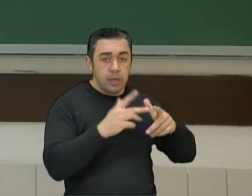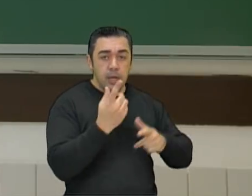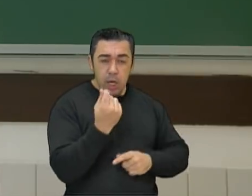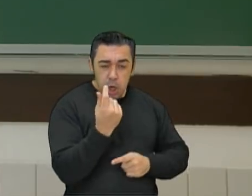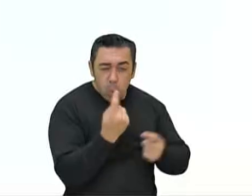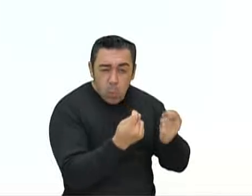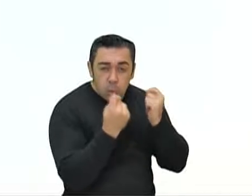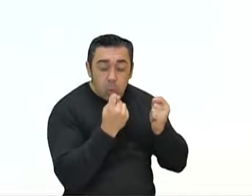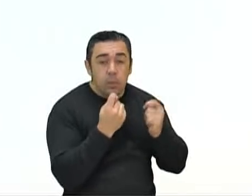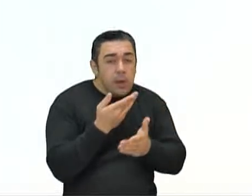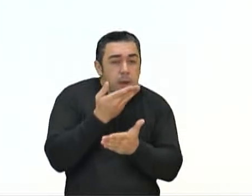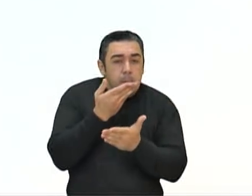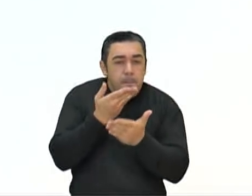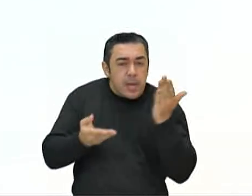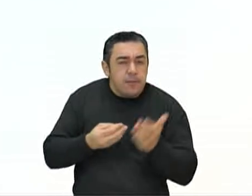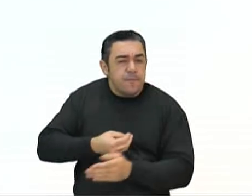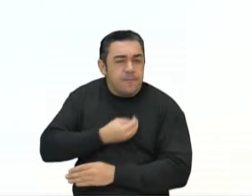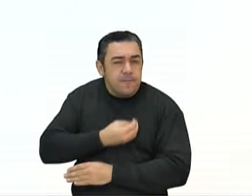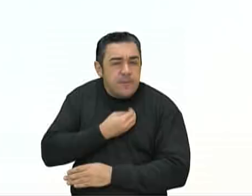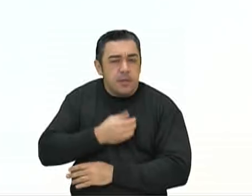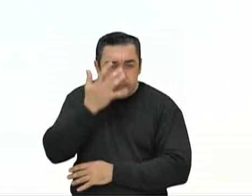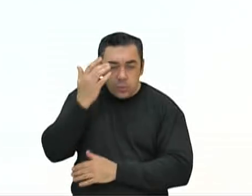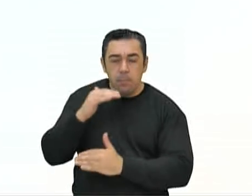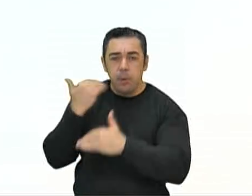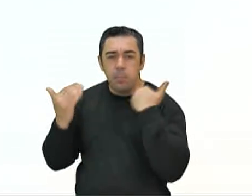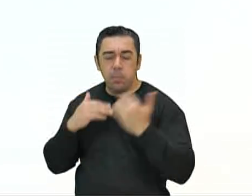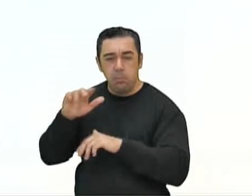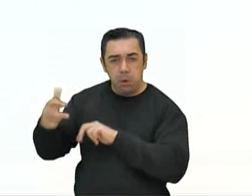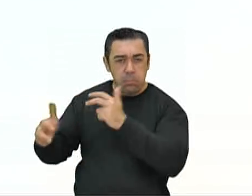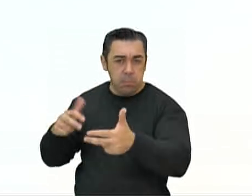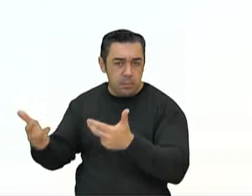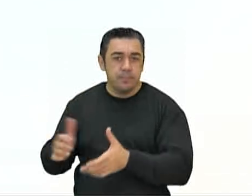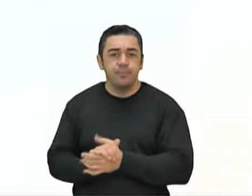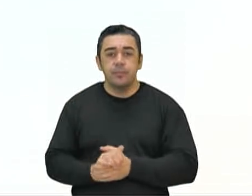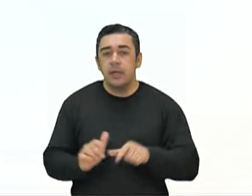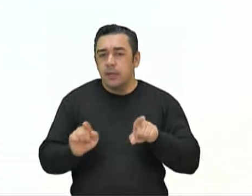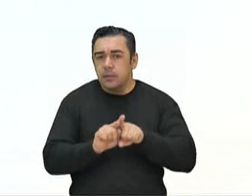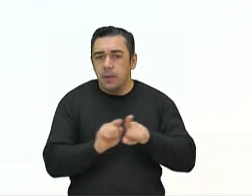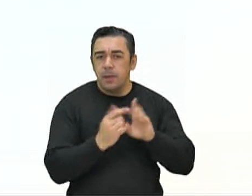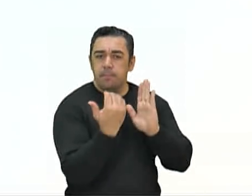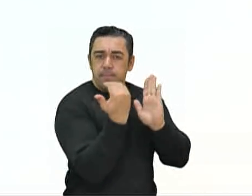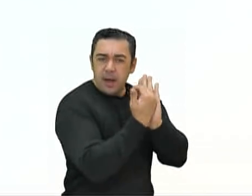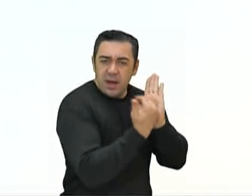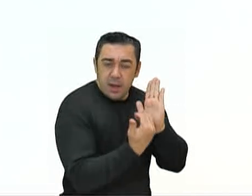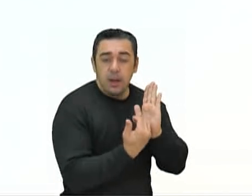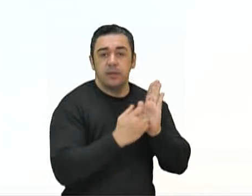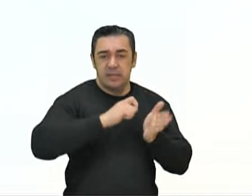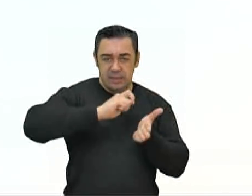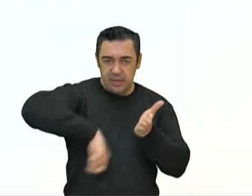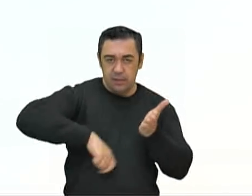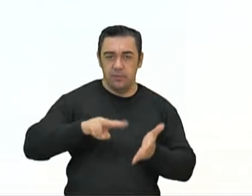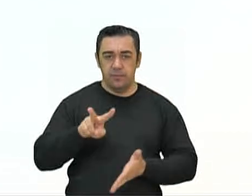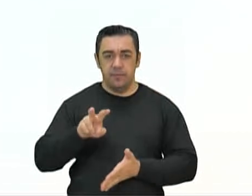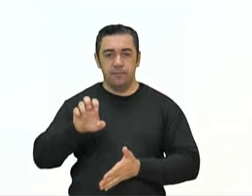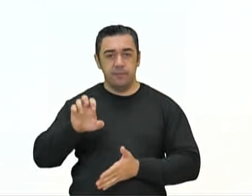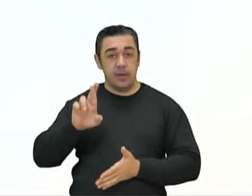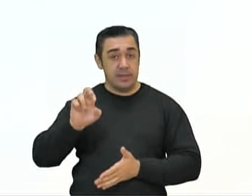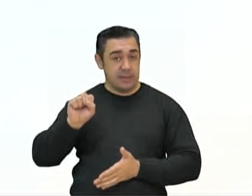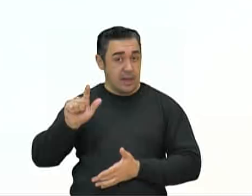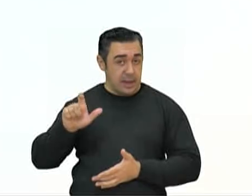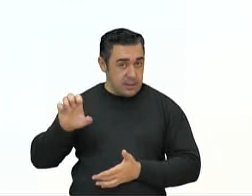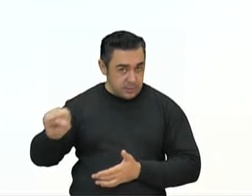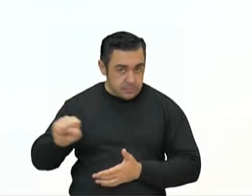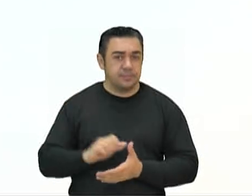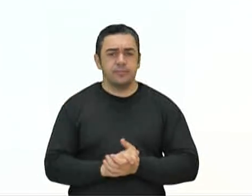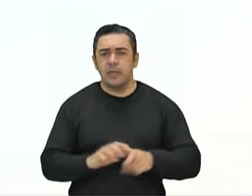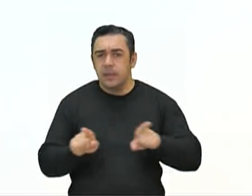as perdas humanas e materiais, as pesadas cláusulas do Tratado de Versalhes, a